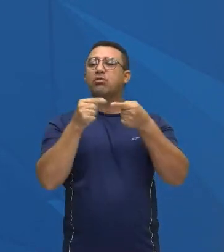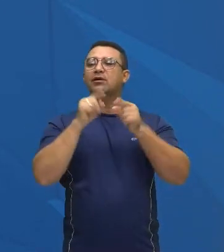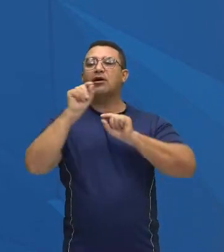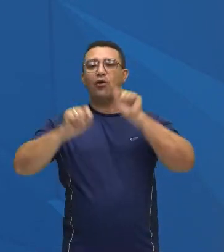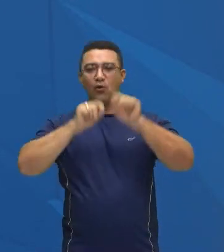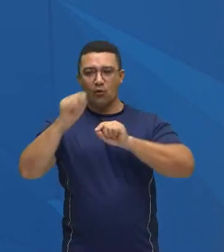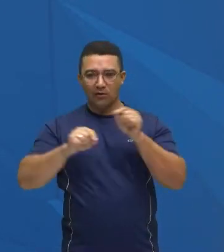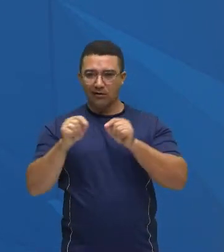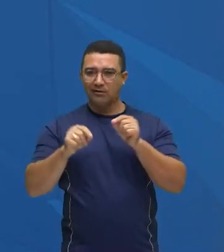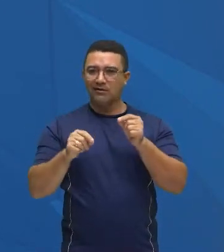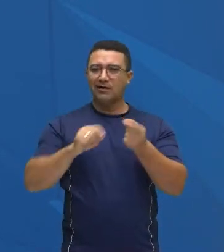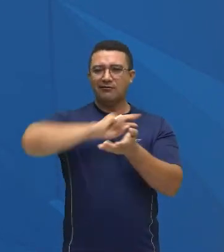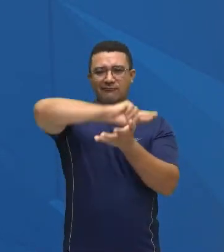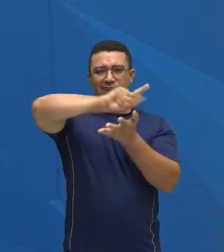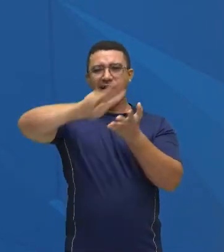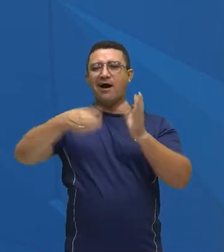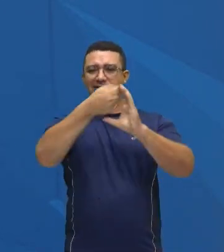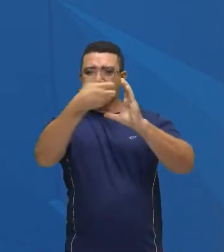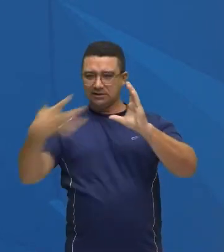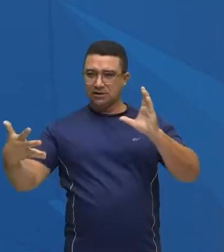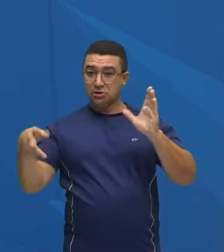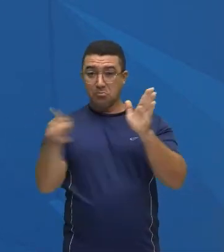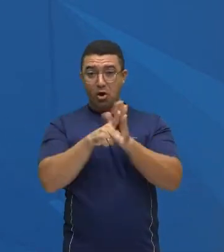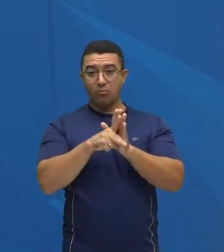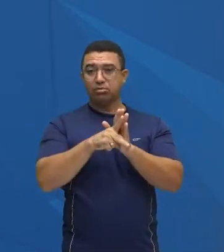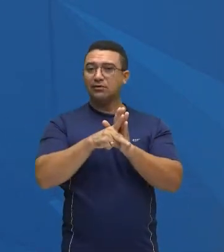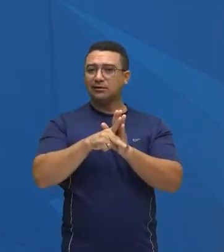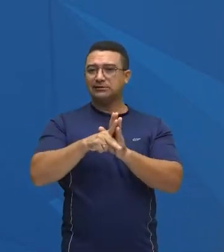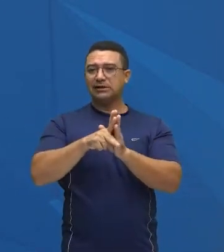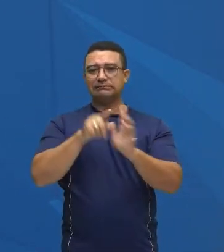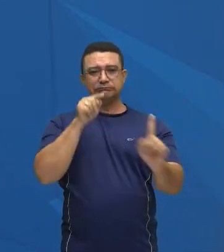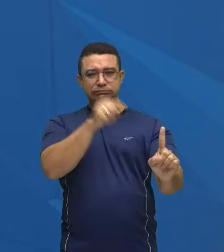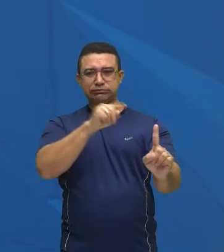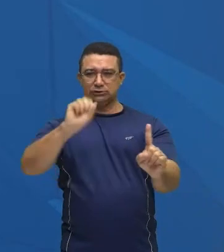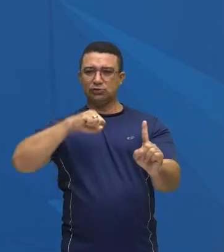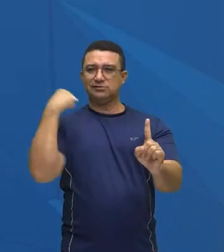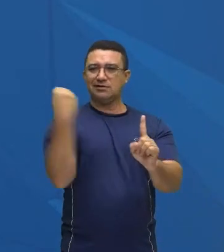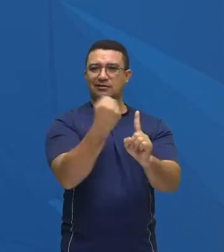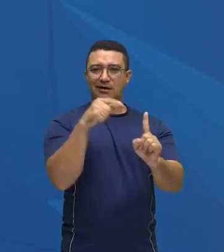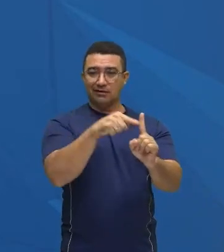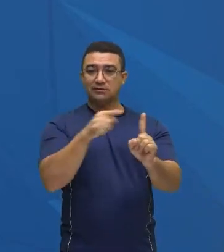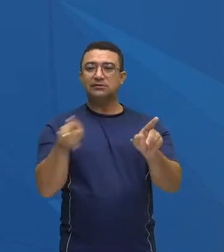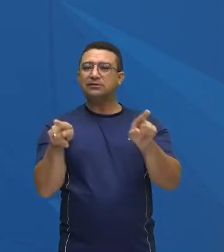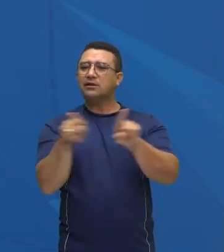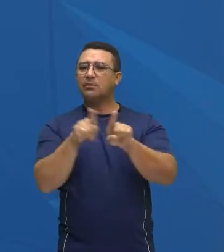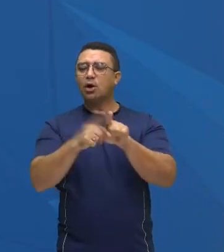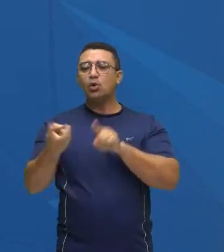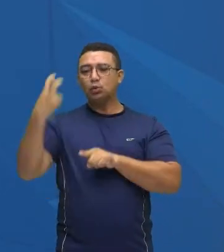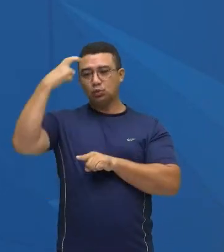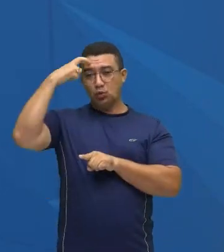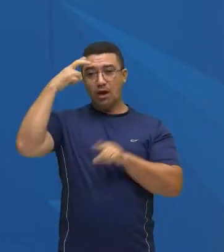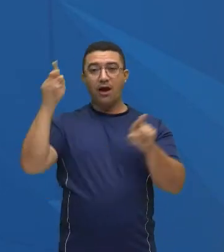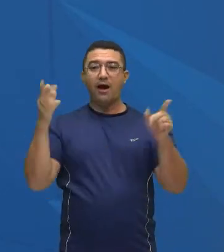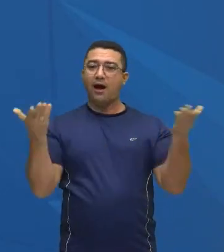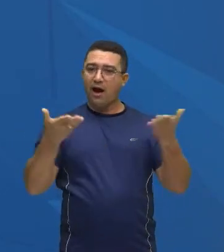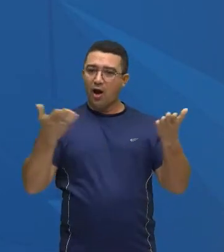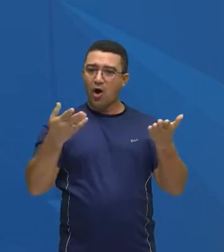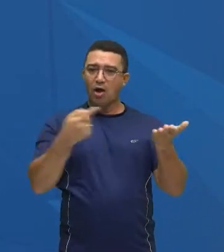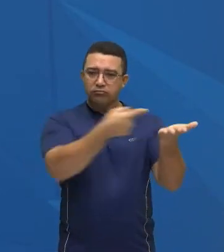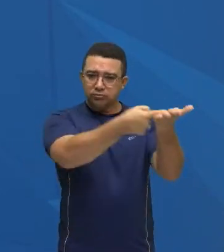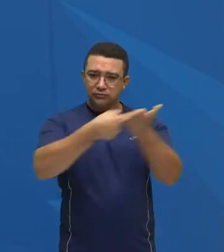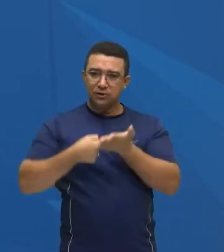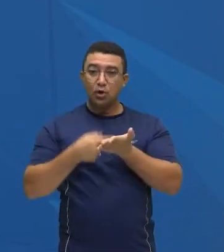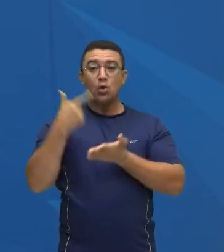que estão envolvidos ali naquela sociedade, naquela cultura. E eu trouxe para vocês um outro convidado especial, que é o